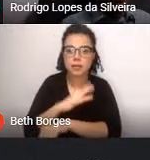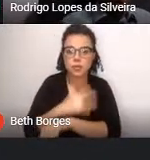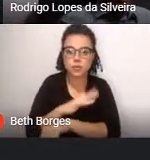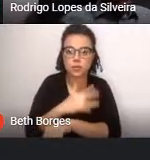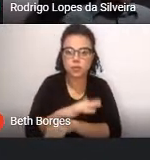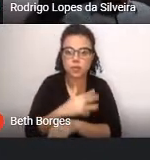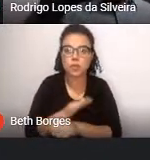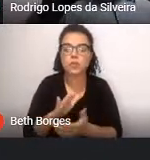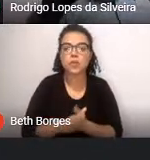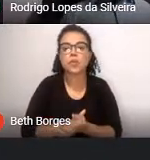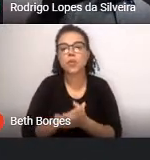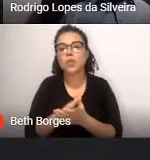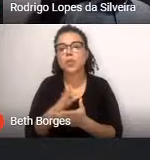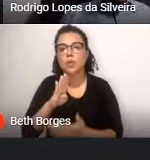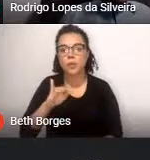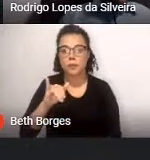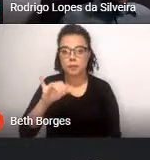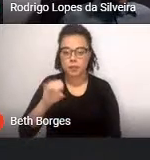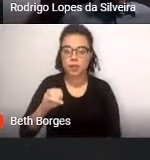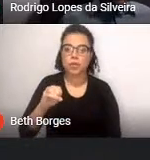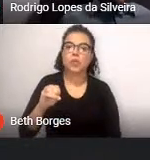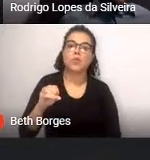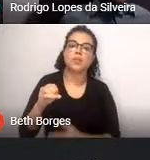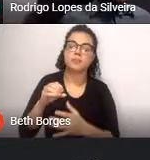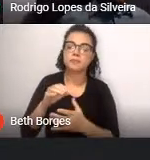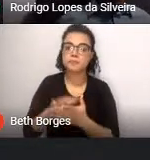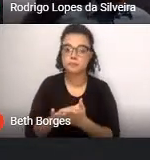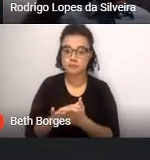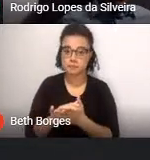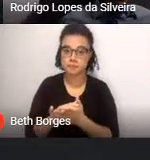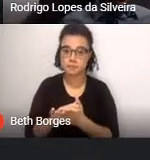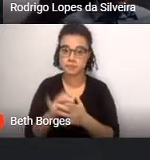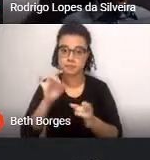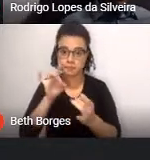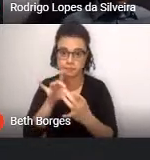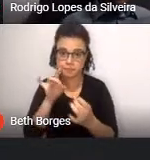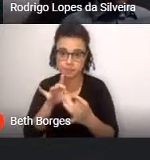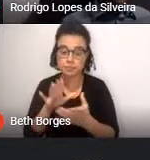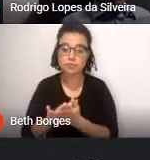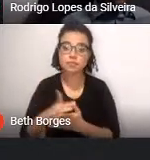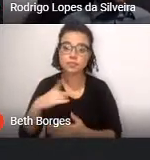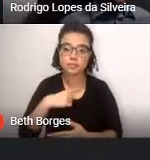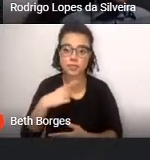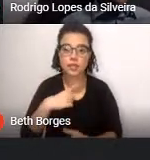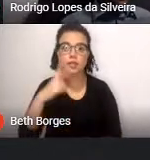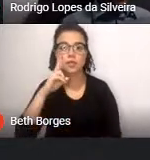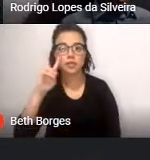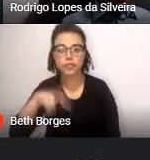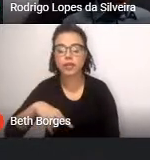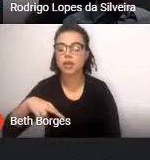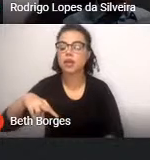de biofeedback. Onde, do mesmo jeito que a gente monitora, nós podemos corrigir através de processos